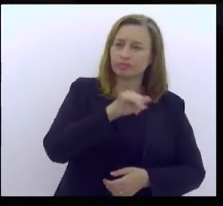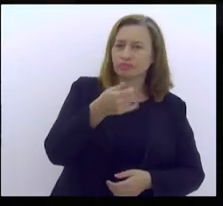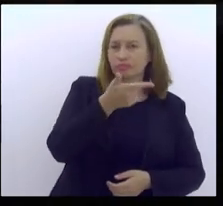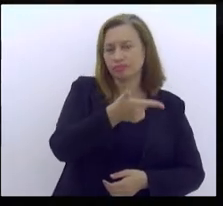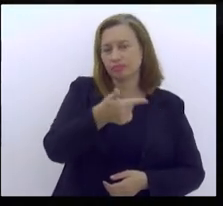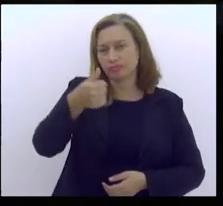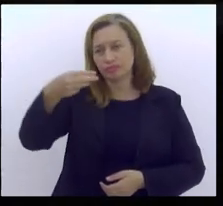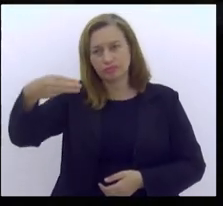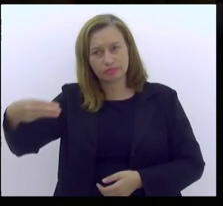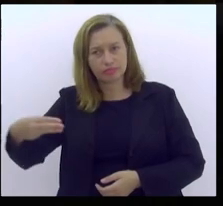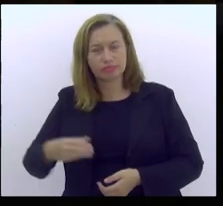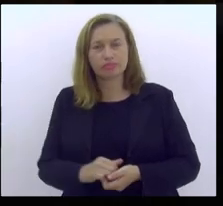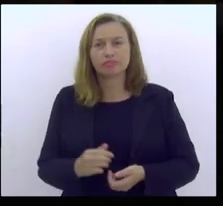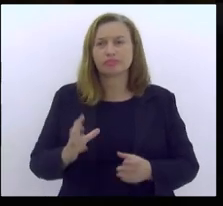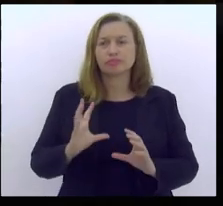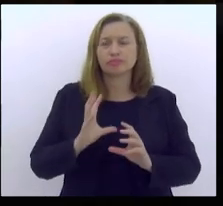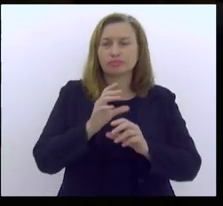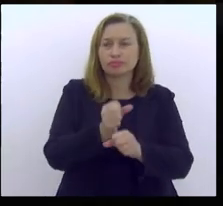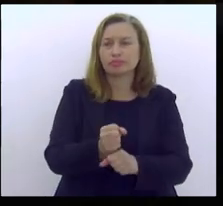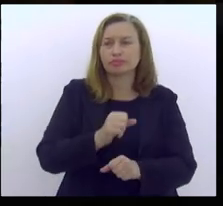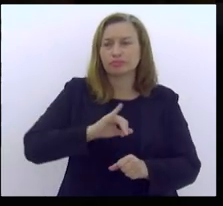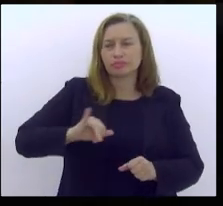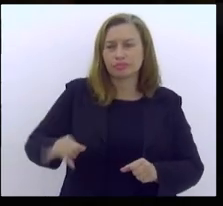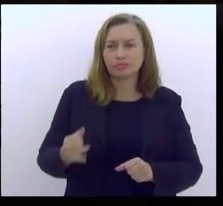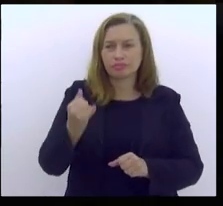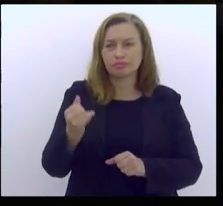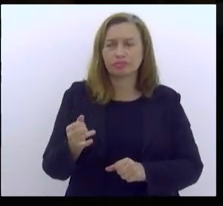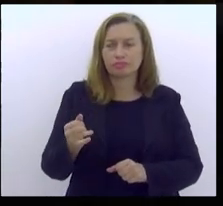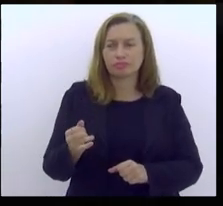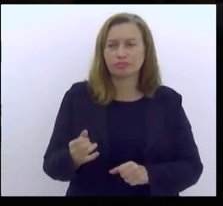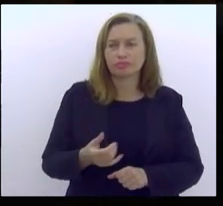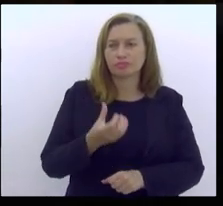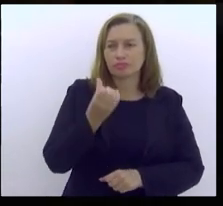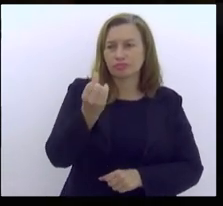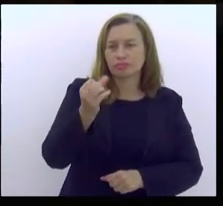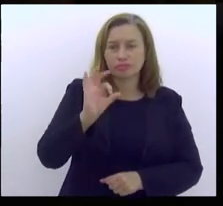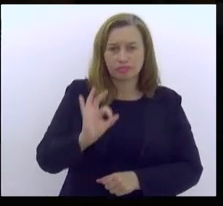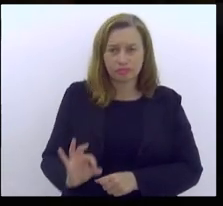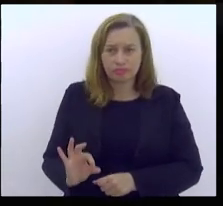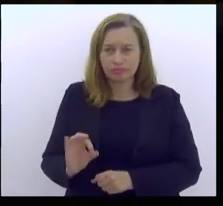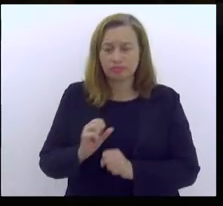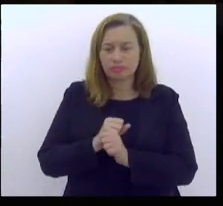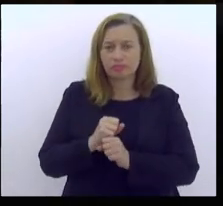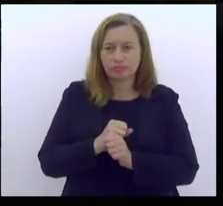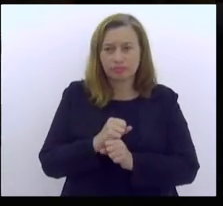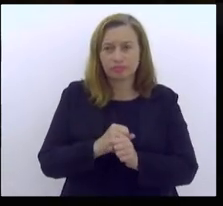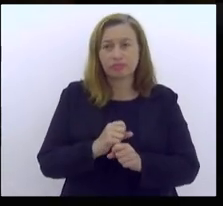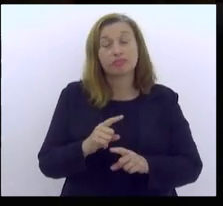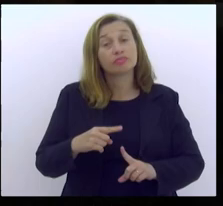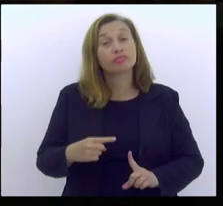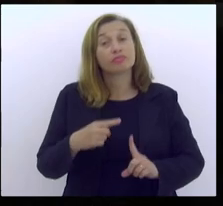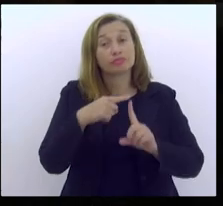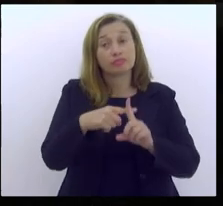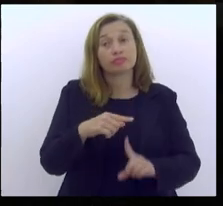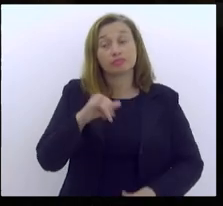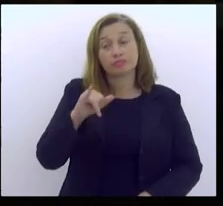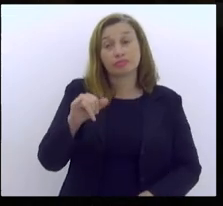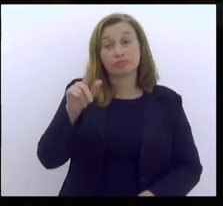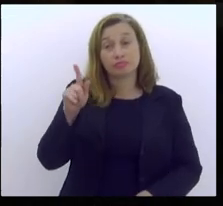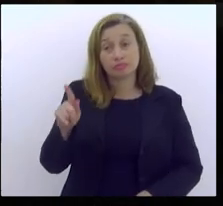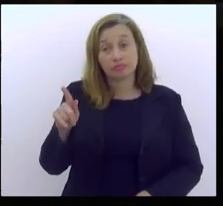se calcula pelo um juro real de 6% ao ano mais o